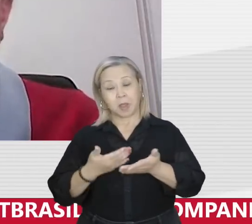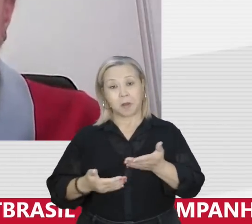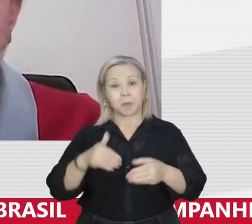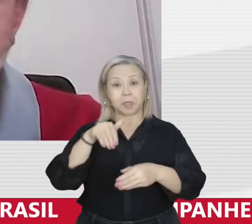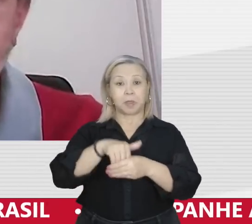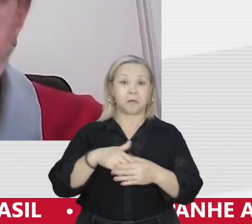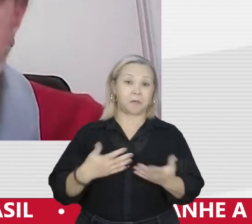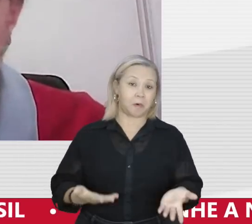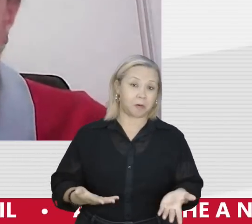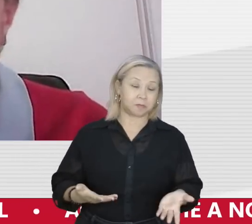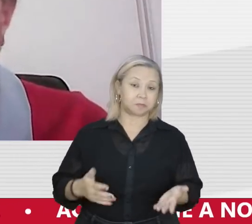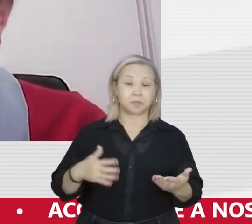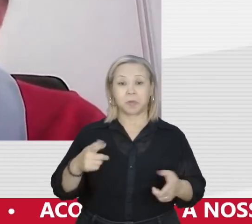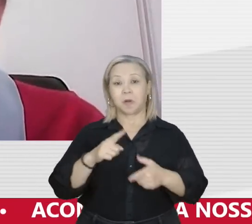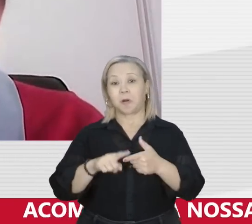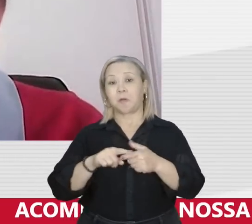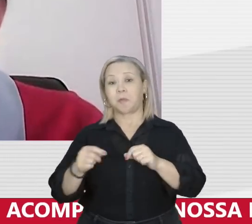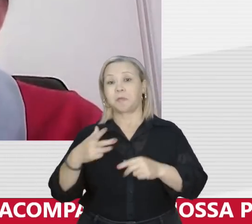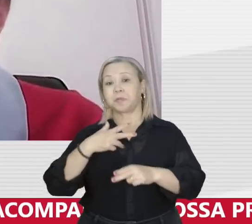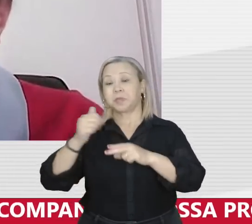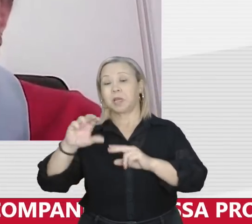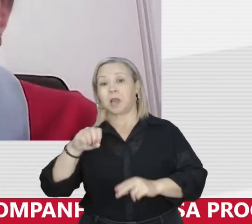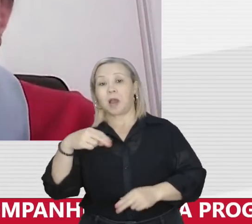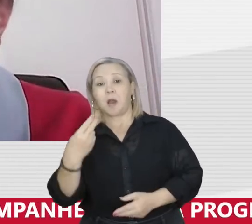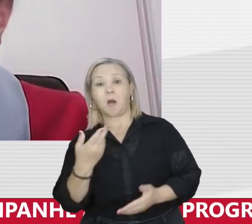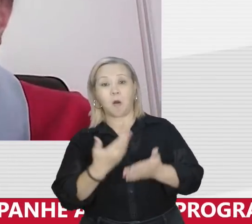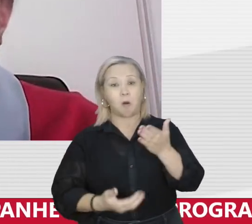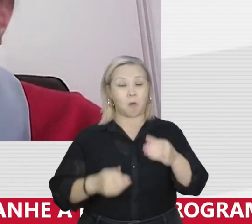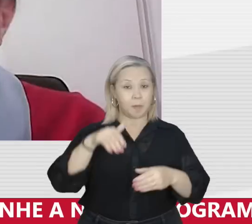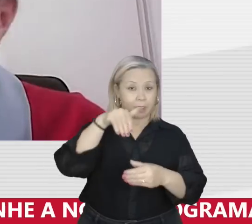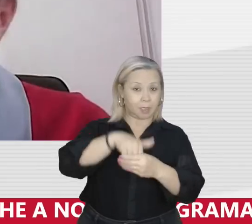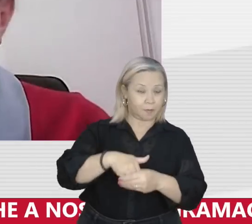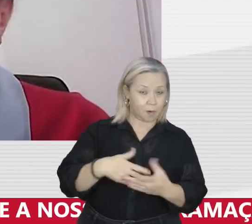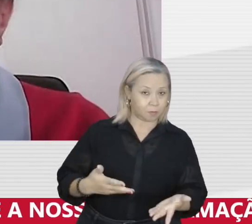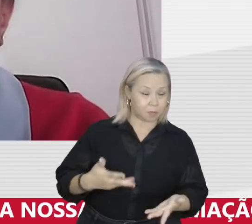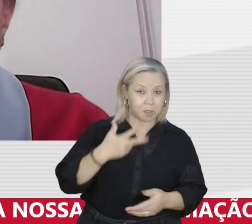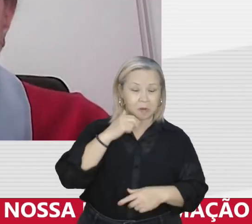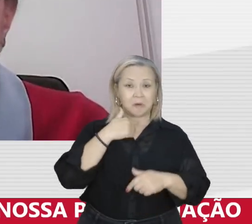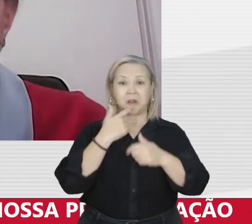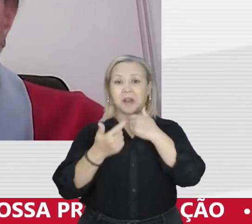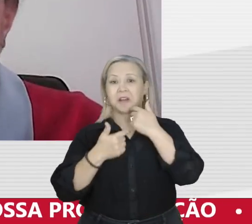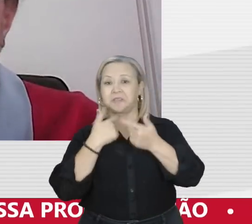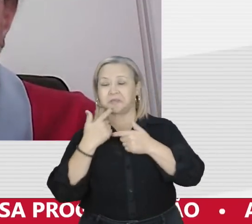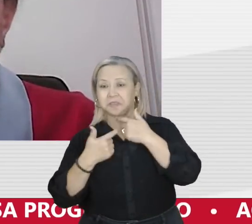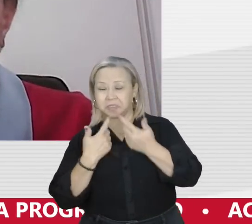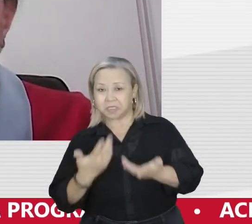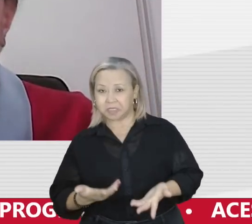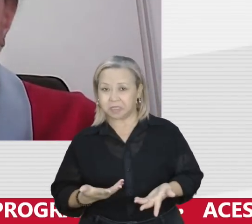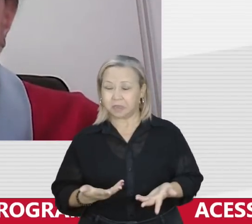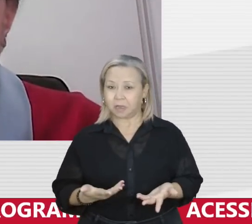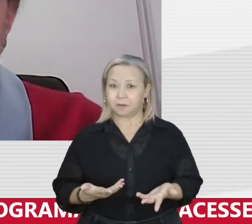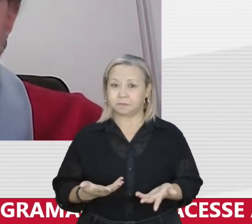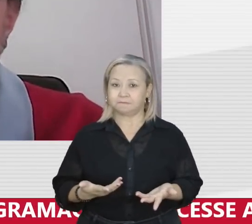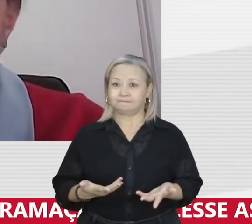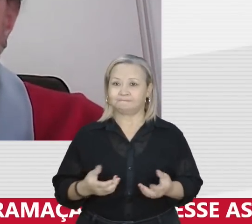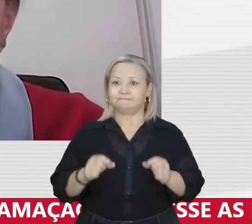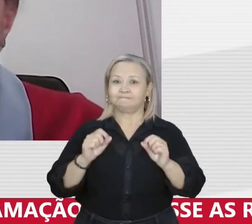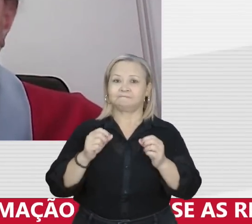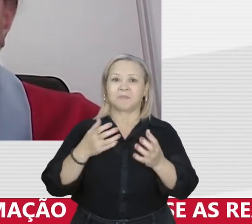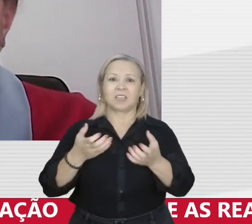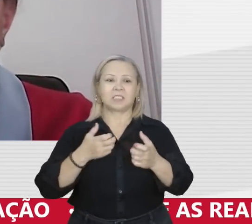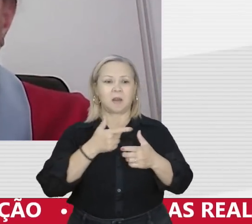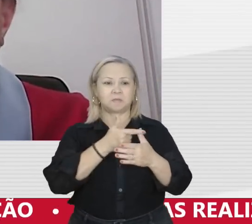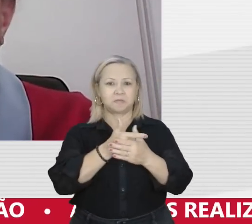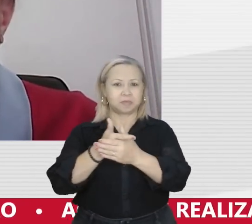de ganhar ou perder votos, até porque eu acho que ninguém que embarcou nessa onda armamentista